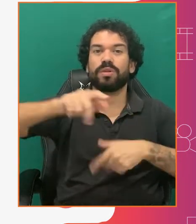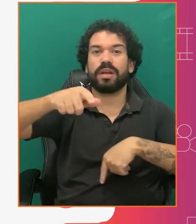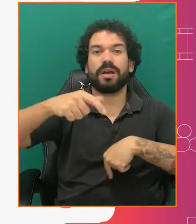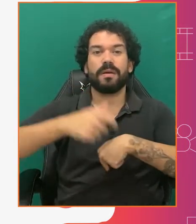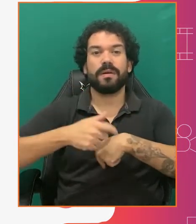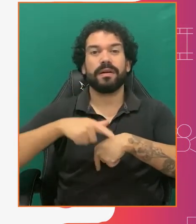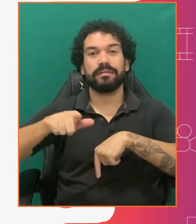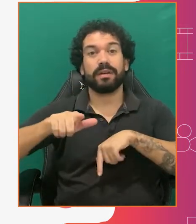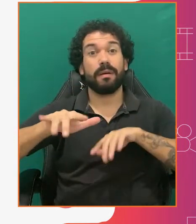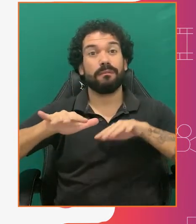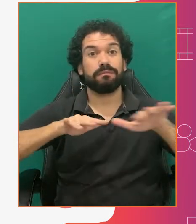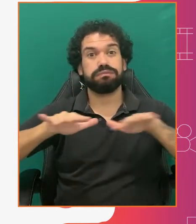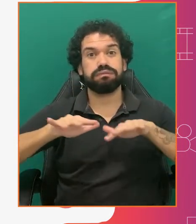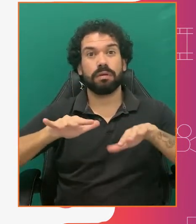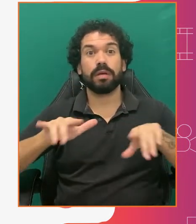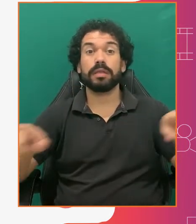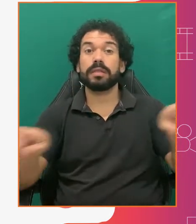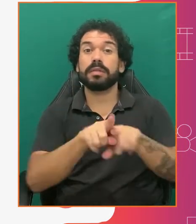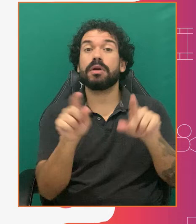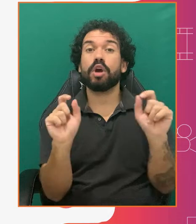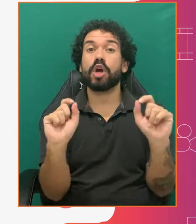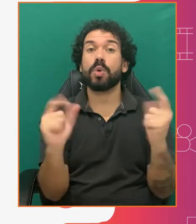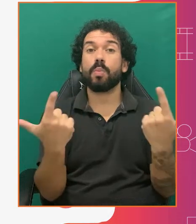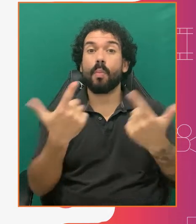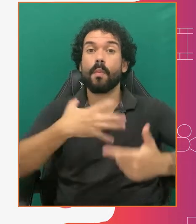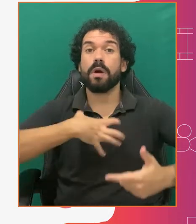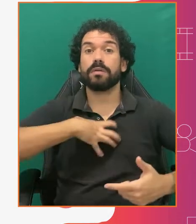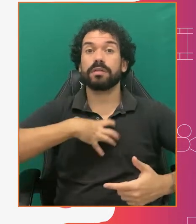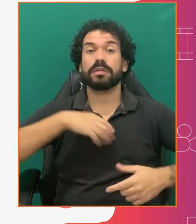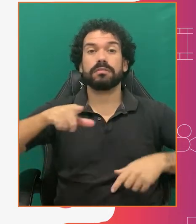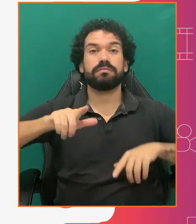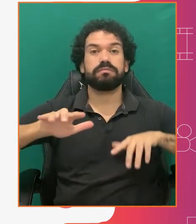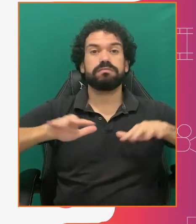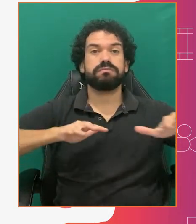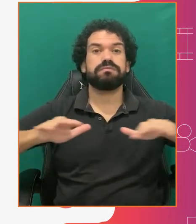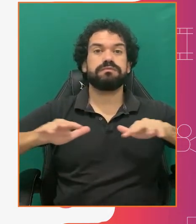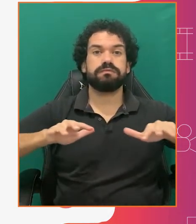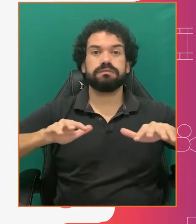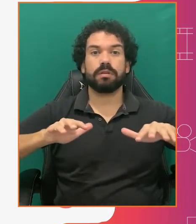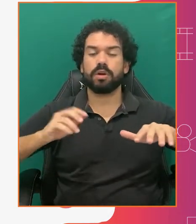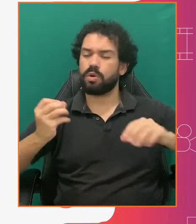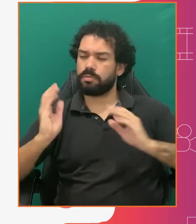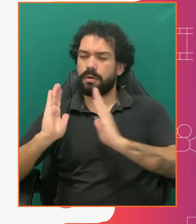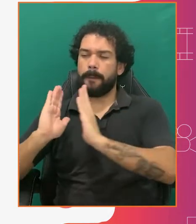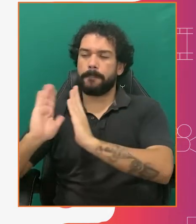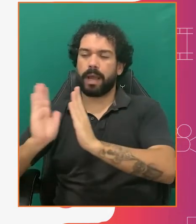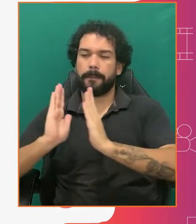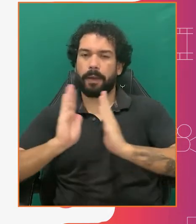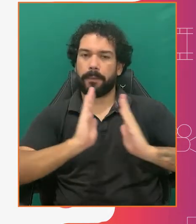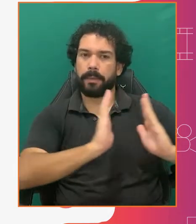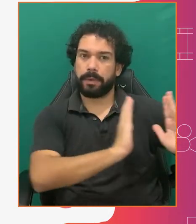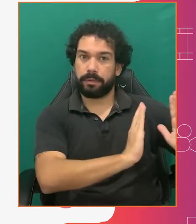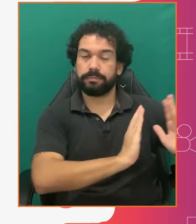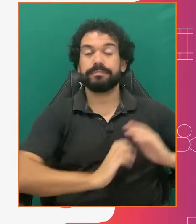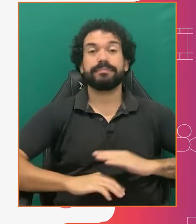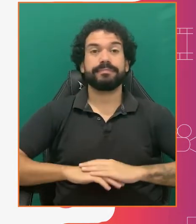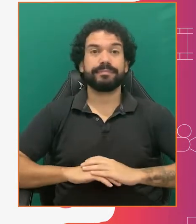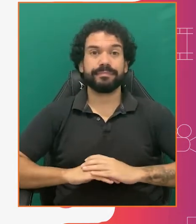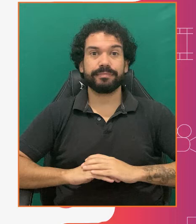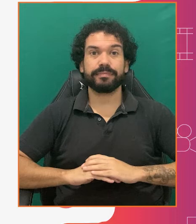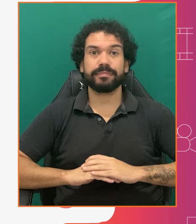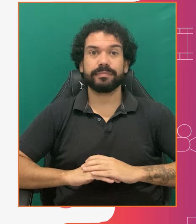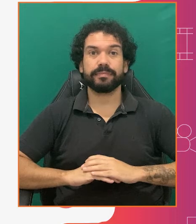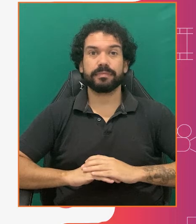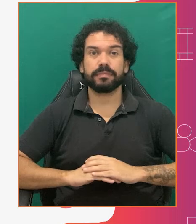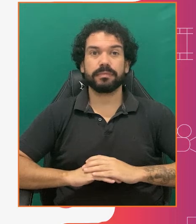naquele movimento e a forma como esses desenhos vão ser colocados nessa linha. Então,